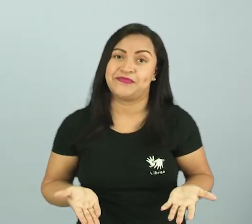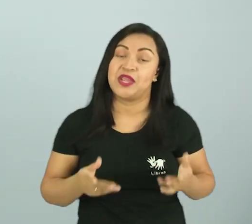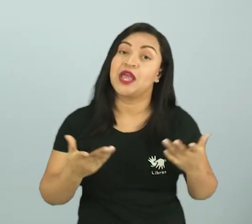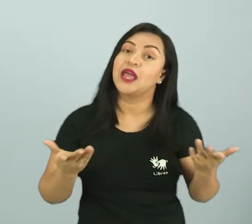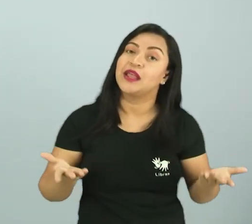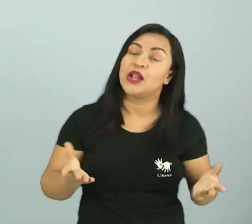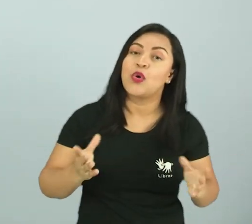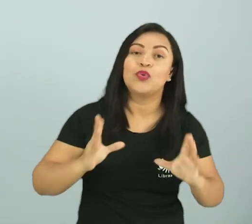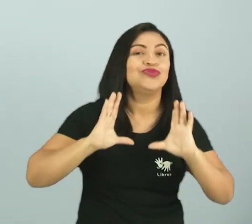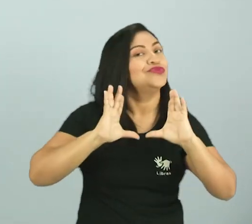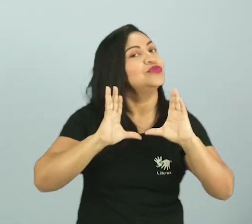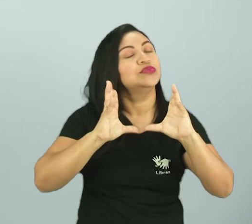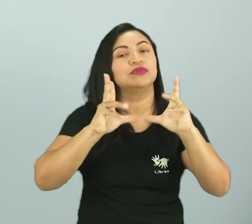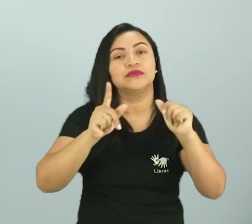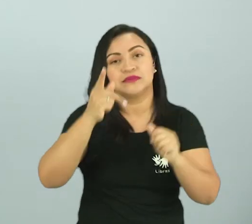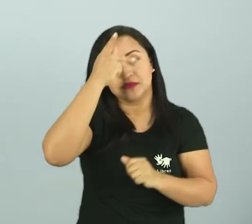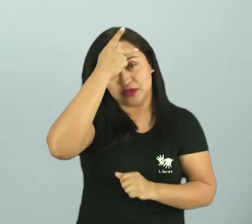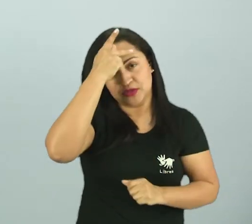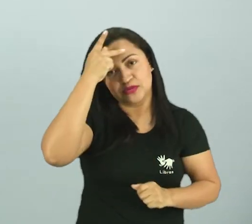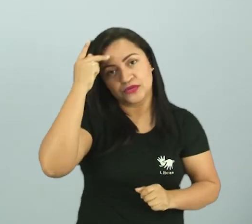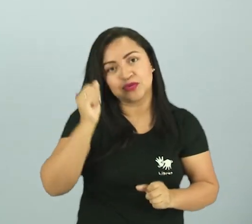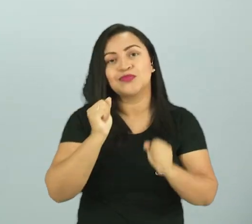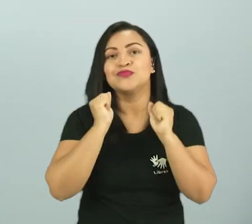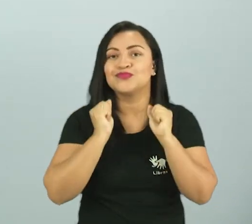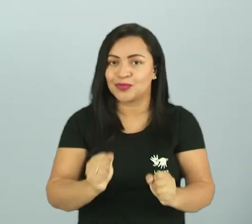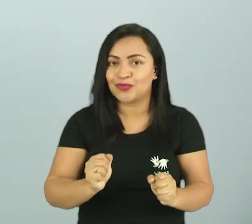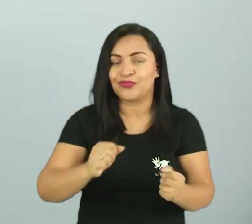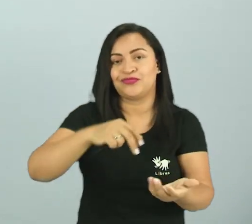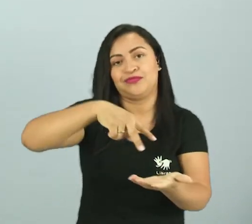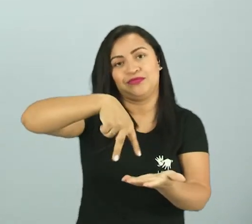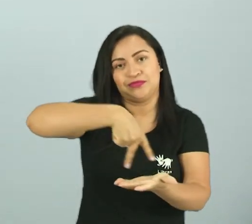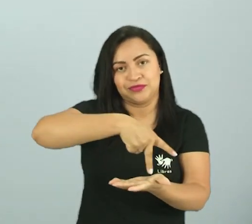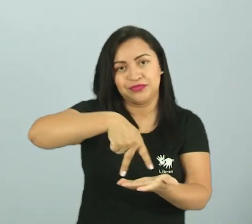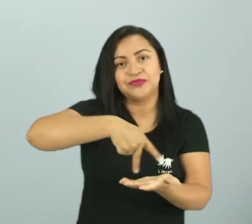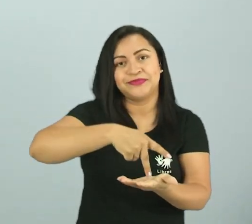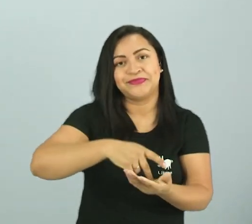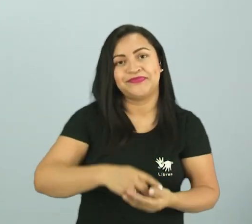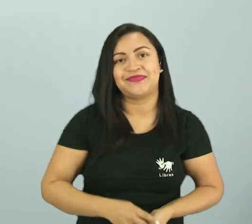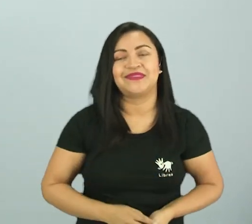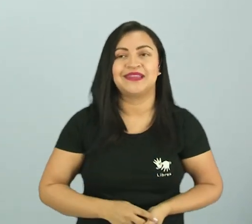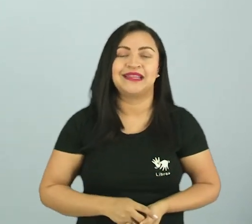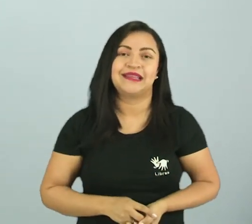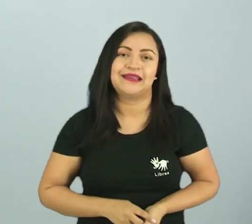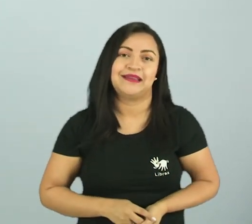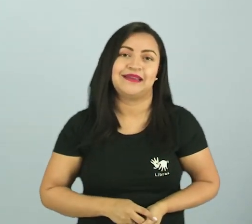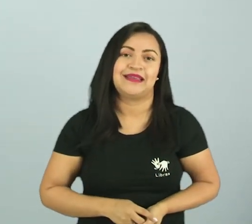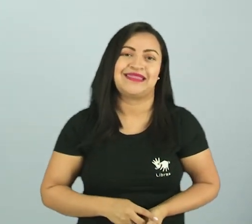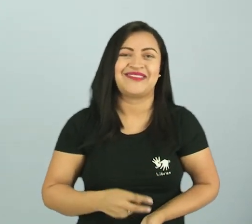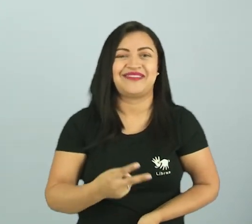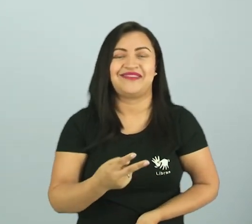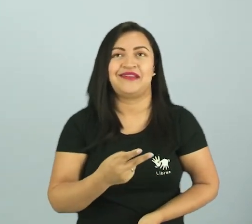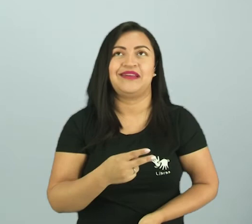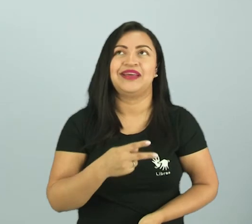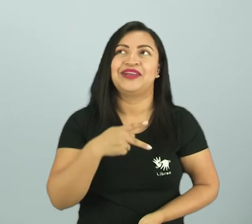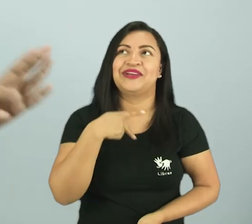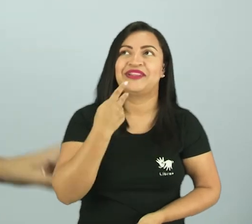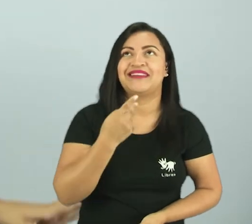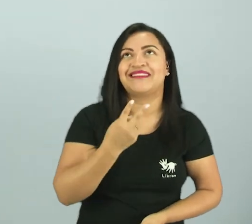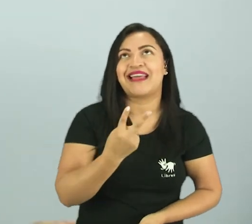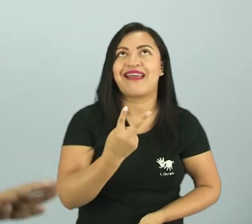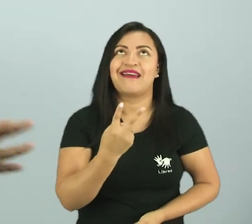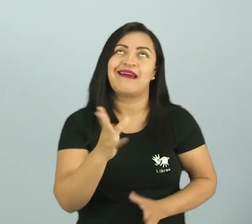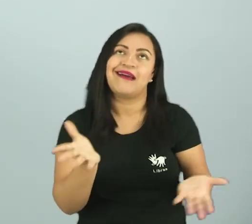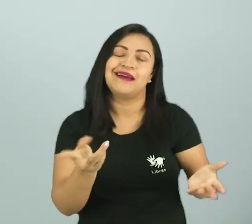dizer que todas as pessoas podem praticar todas as danças, né? Não existe aquela, eu sou